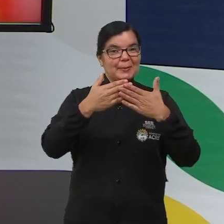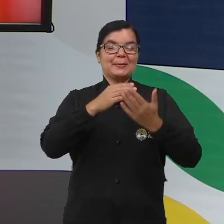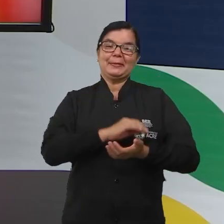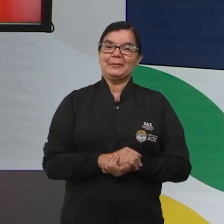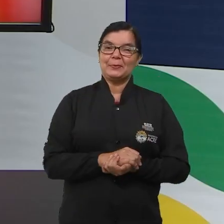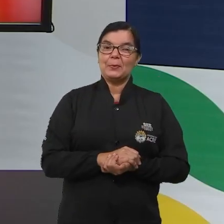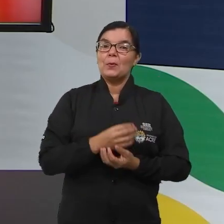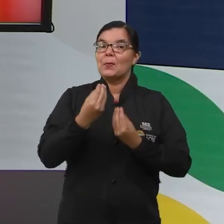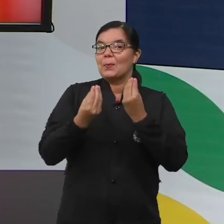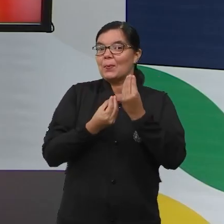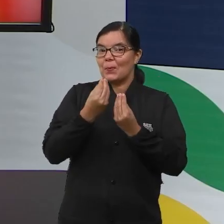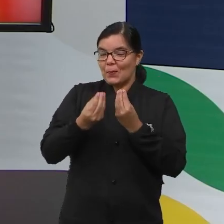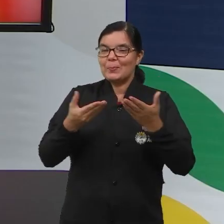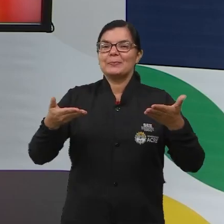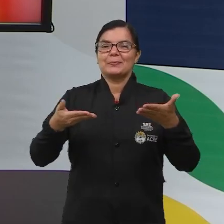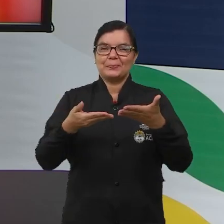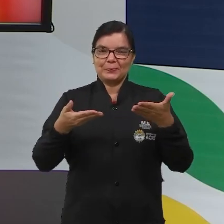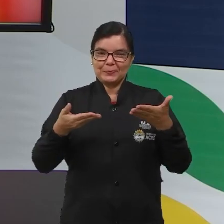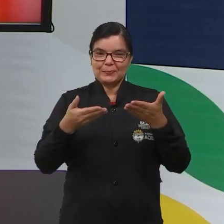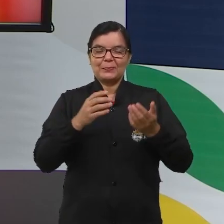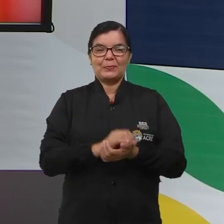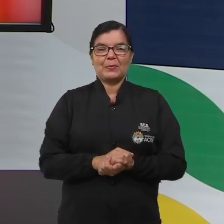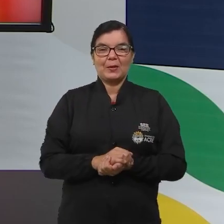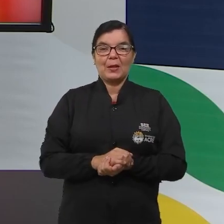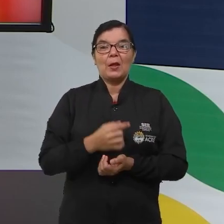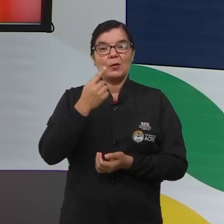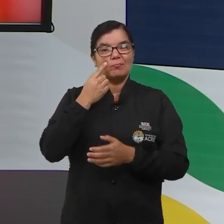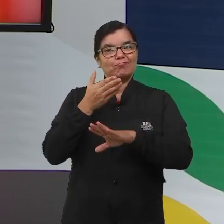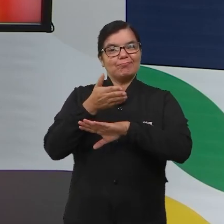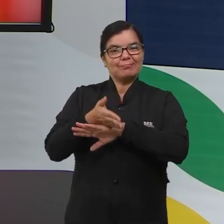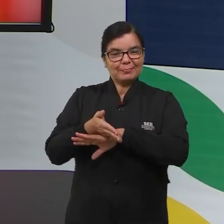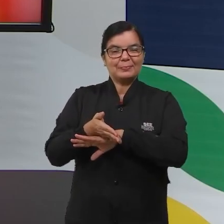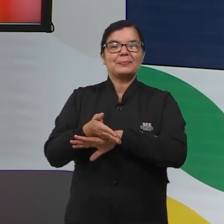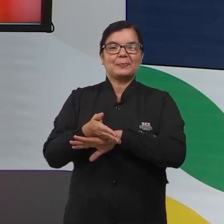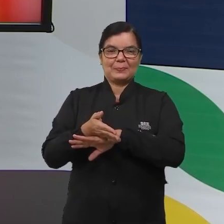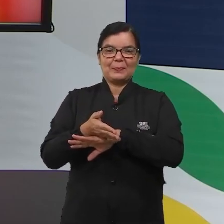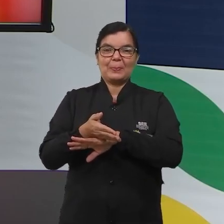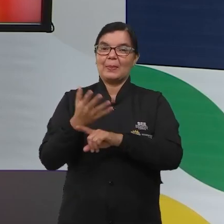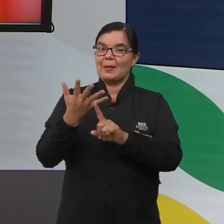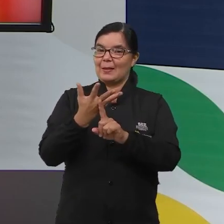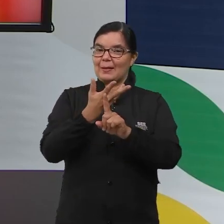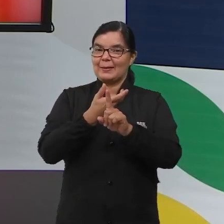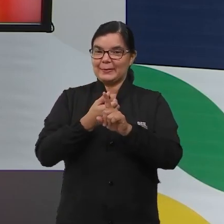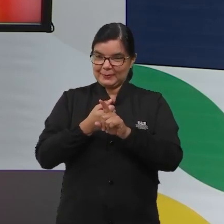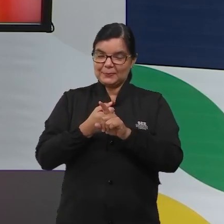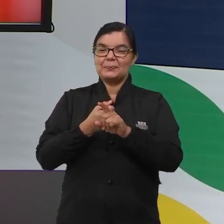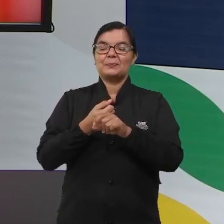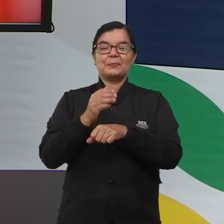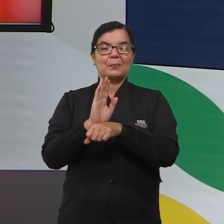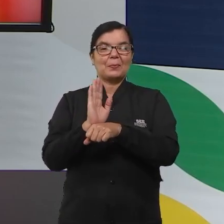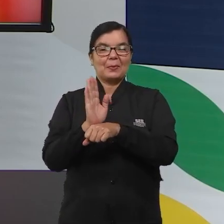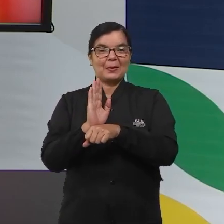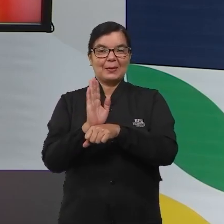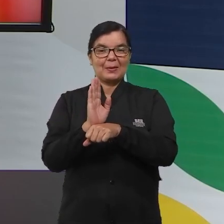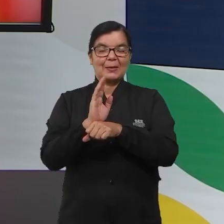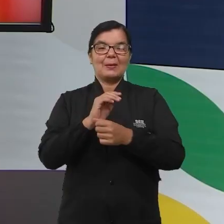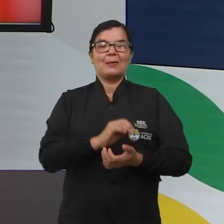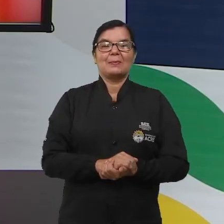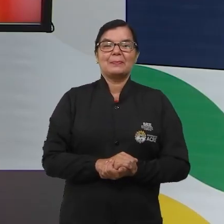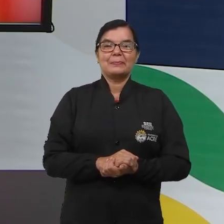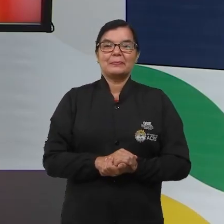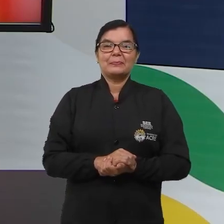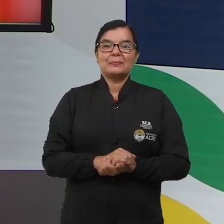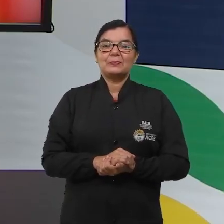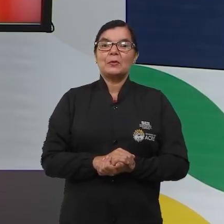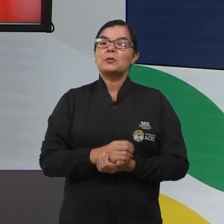forma como está hoje o nosso acesso, né, à arte cinematográfica de uma forma